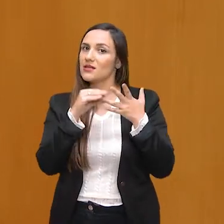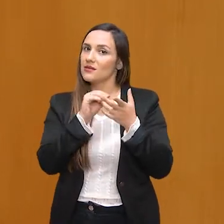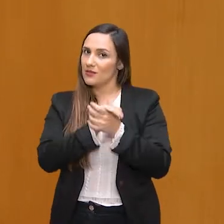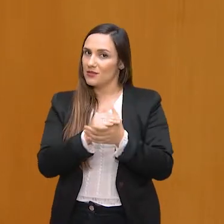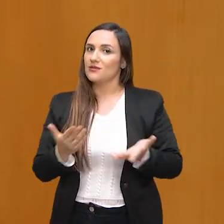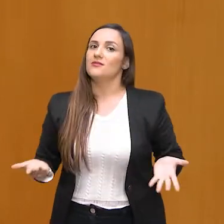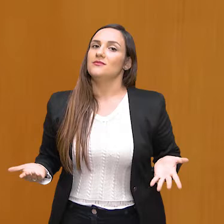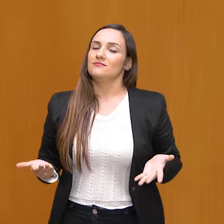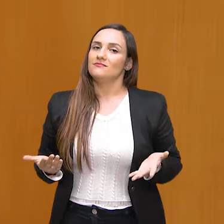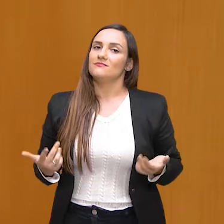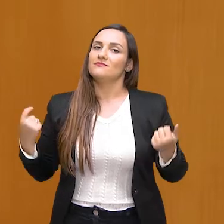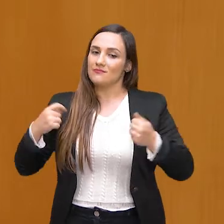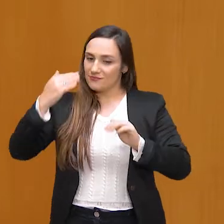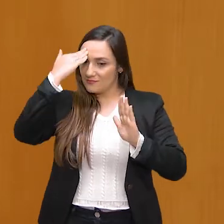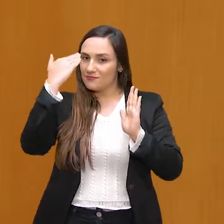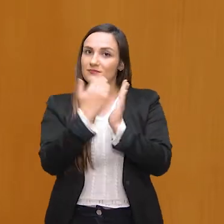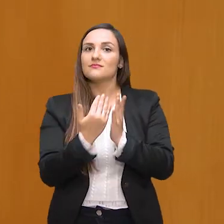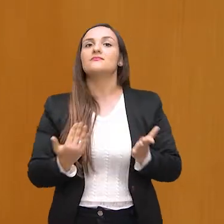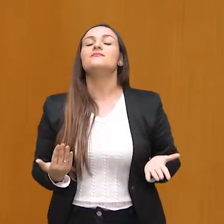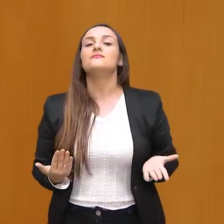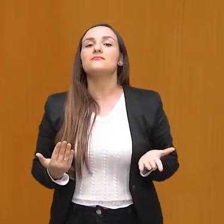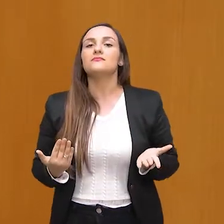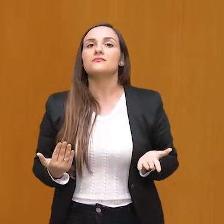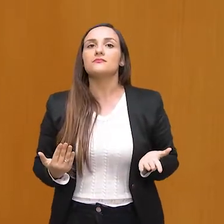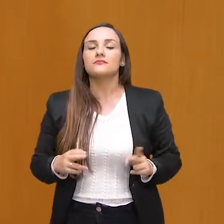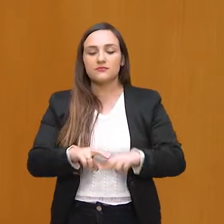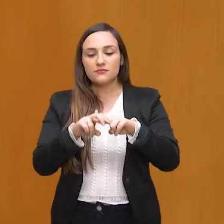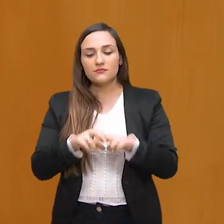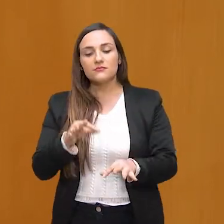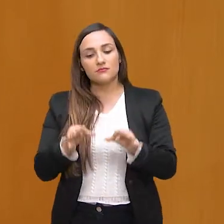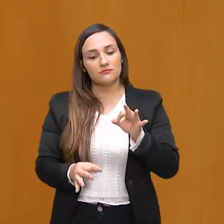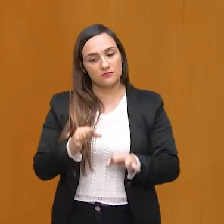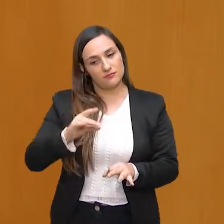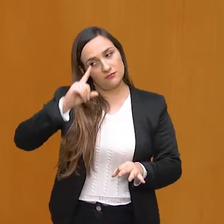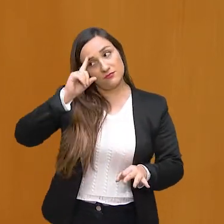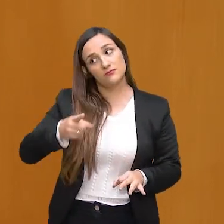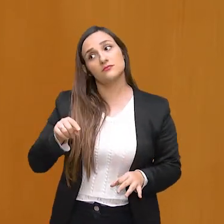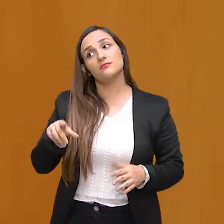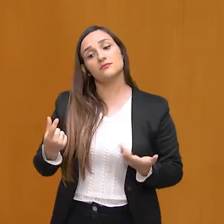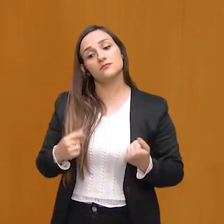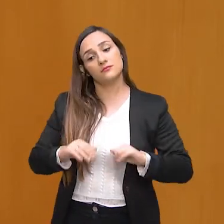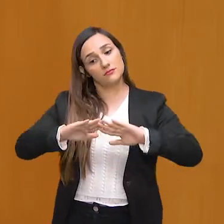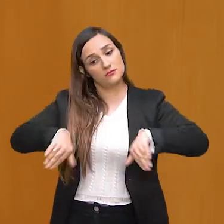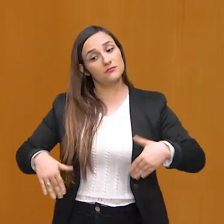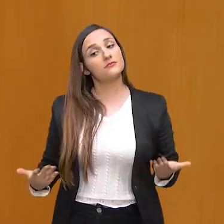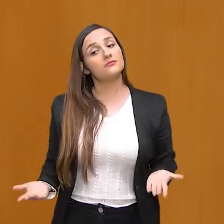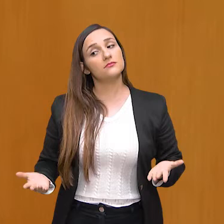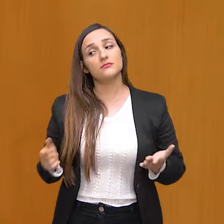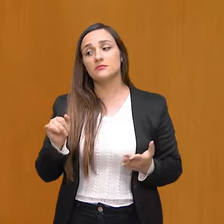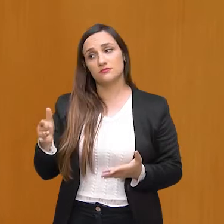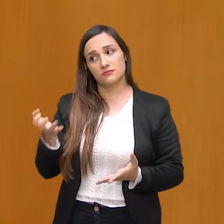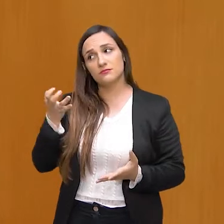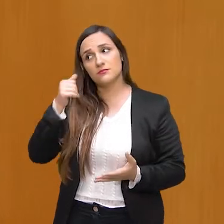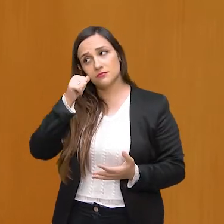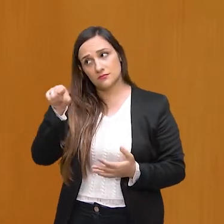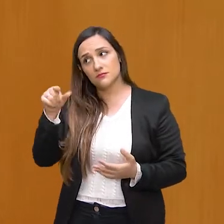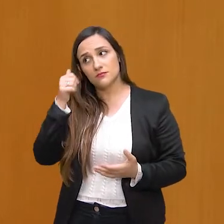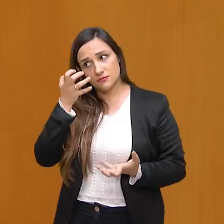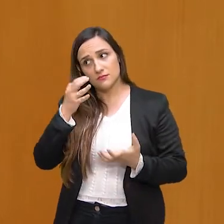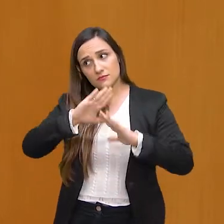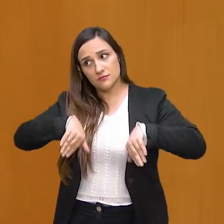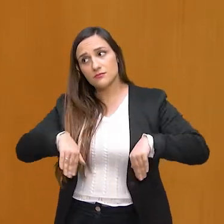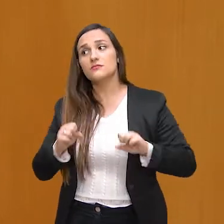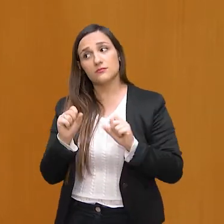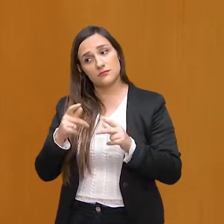existem deveres no matrimônio, o dever de coabitação, né? Então pode ser que até o juiz desse uma ordem